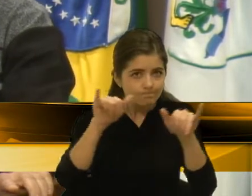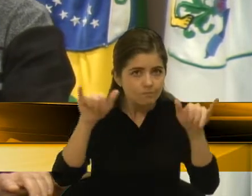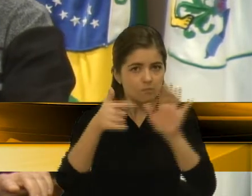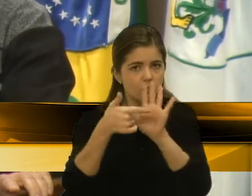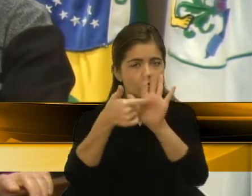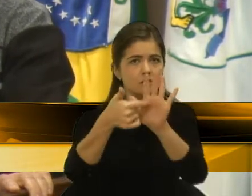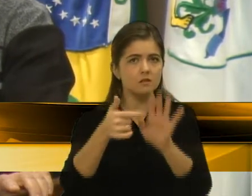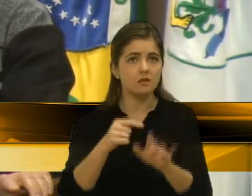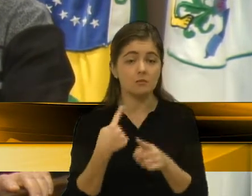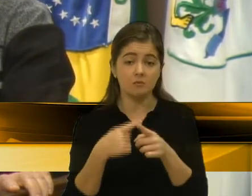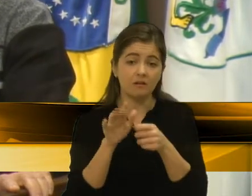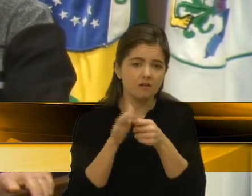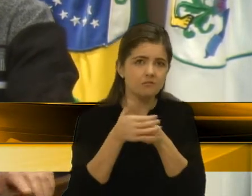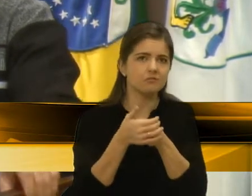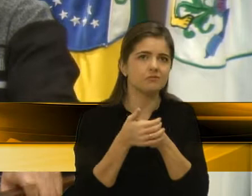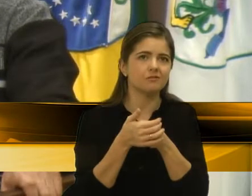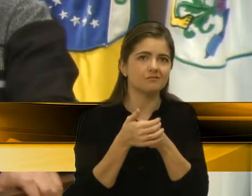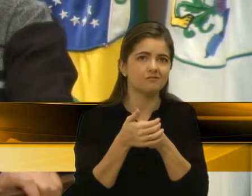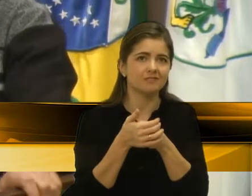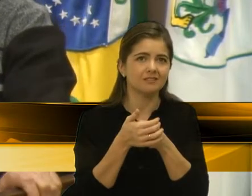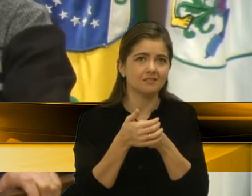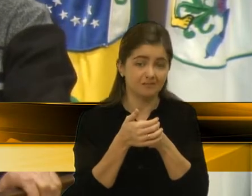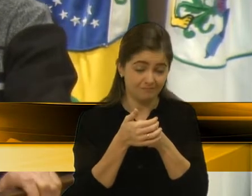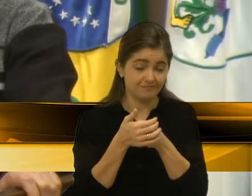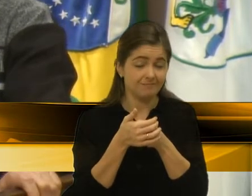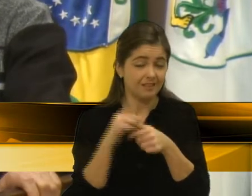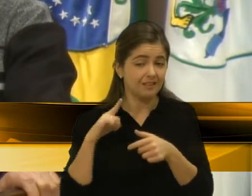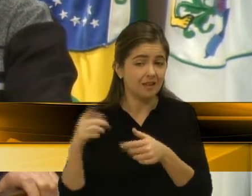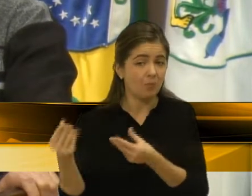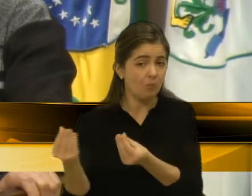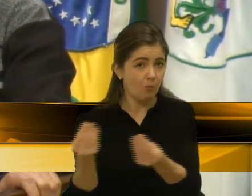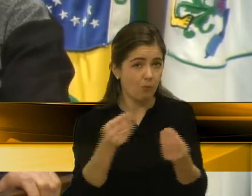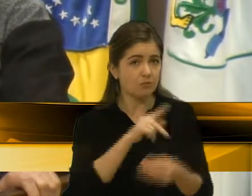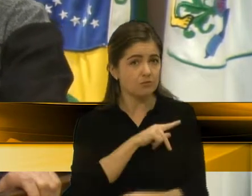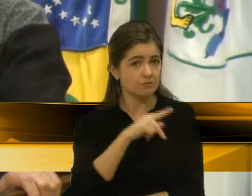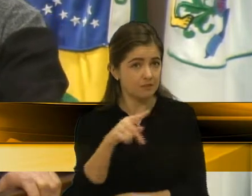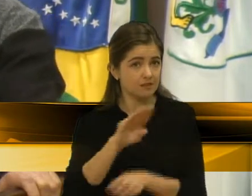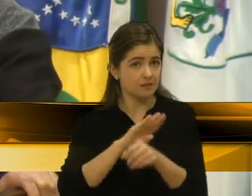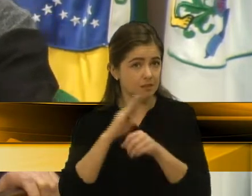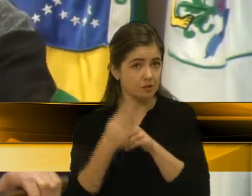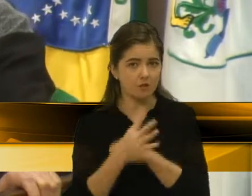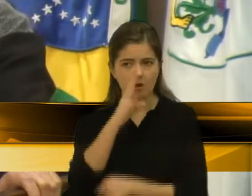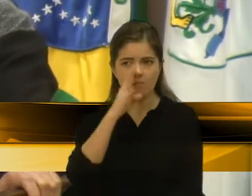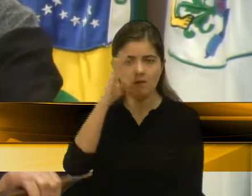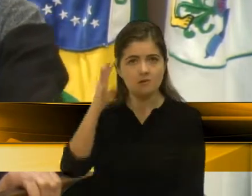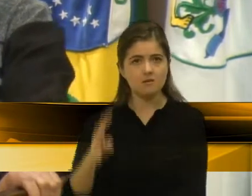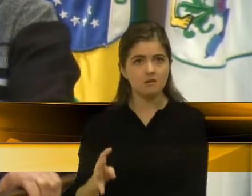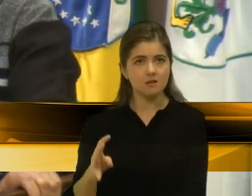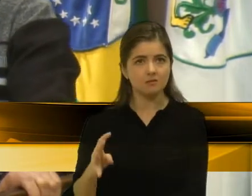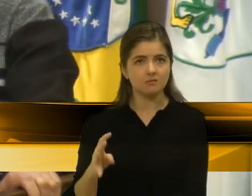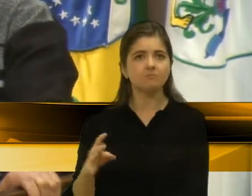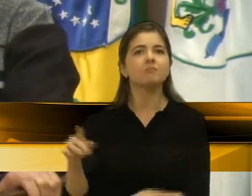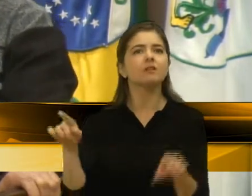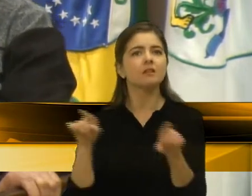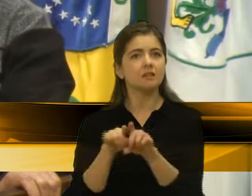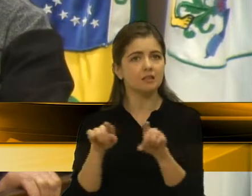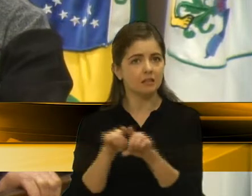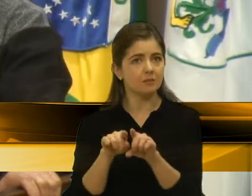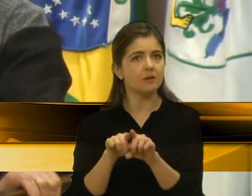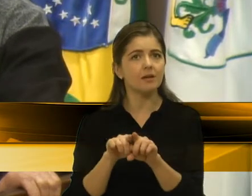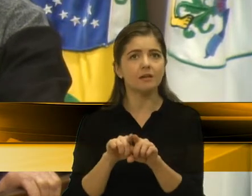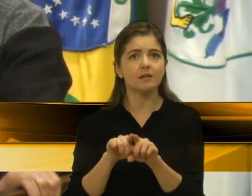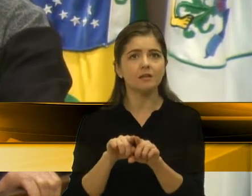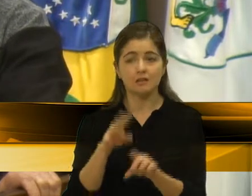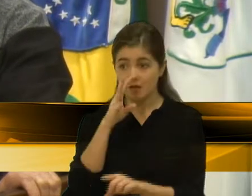ficar, senão estaria hoje escondido. E quantos mais presidentes de bairro estariam sendo ameaçados, sendo, além de não ser